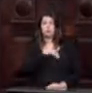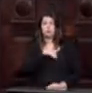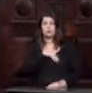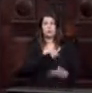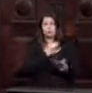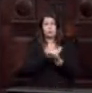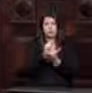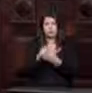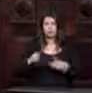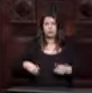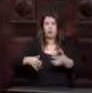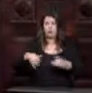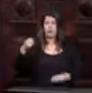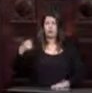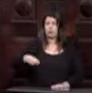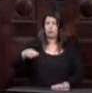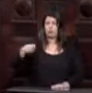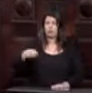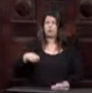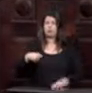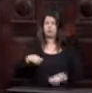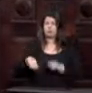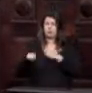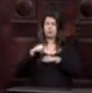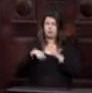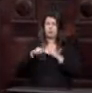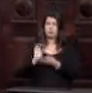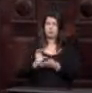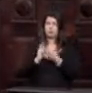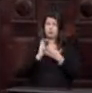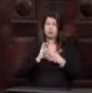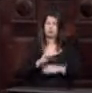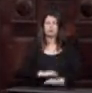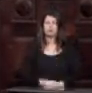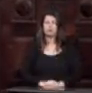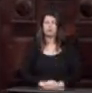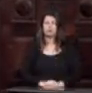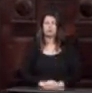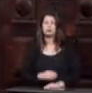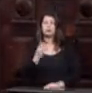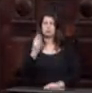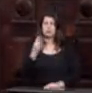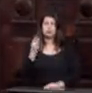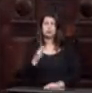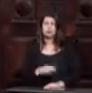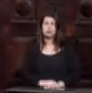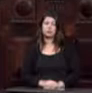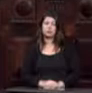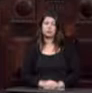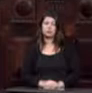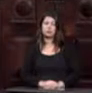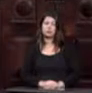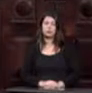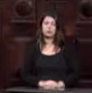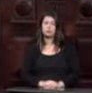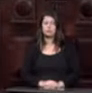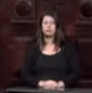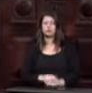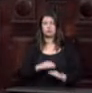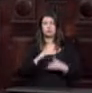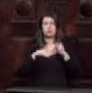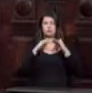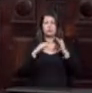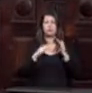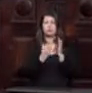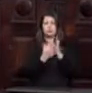não obrigatórias com recursos oriundos de transferências voluntárias. Inciso 4, regularização extraordinária do